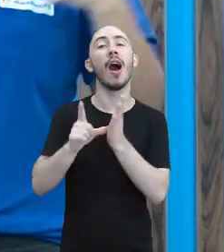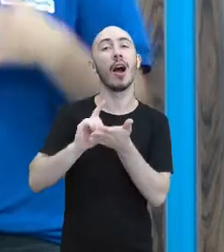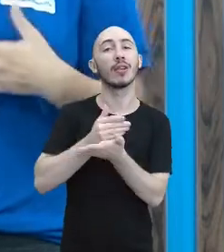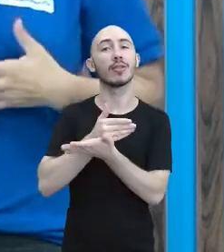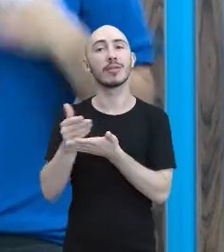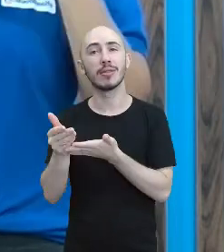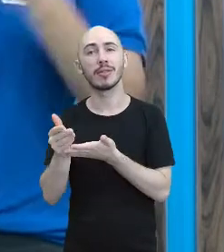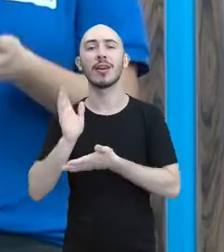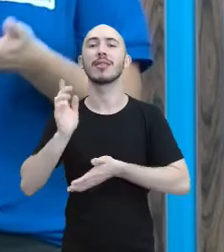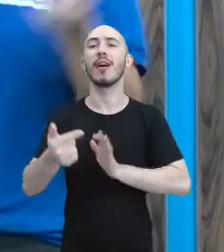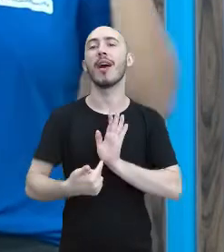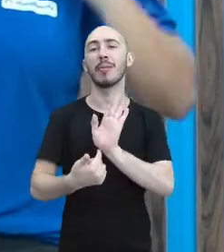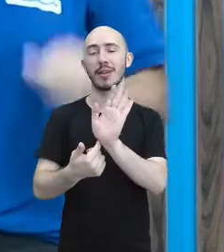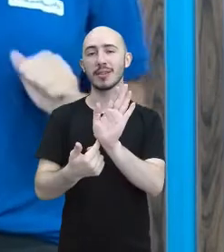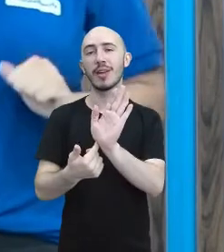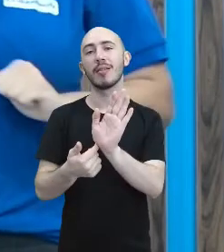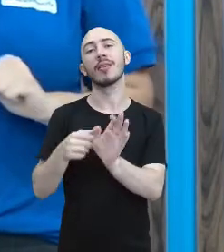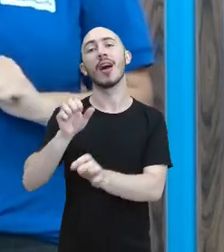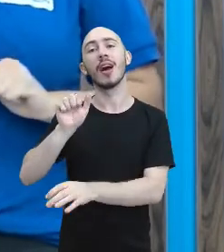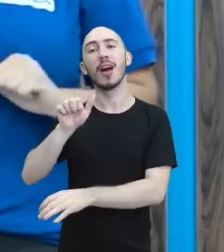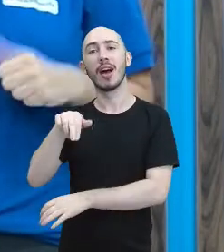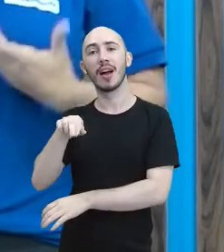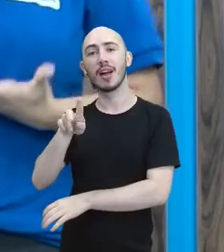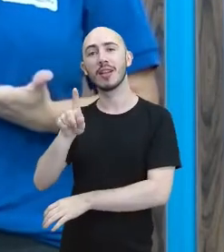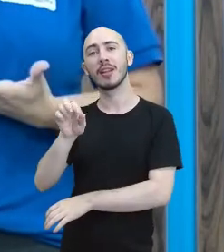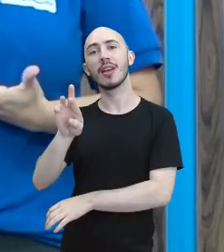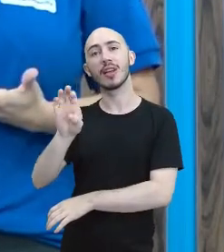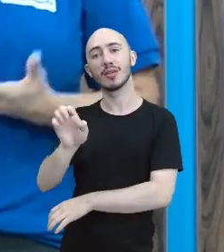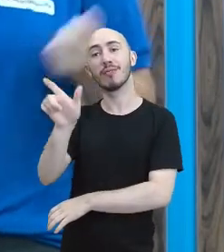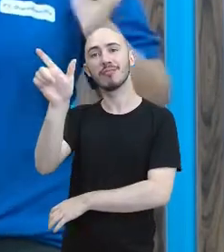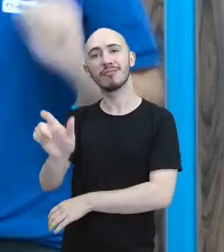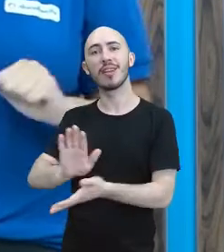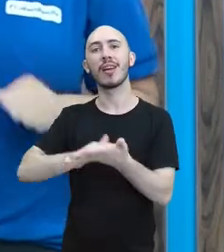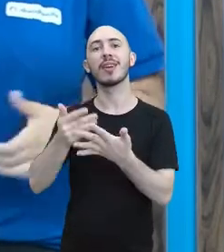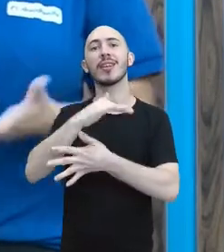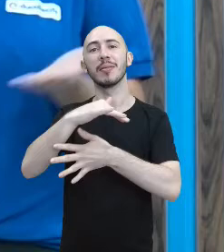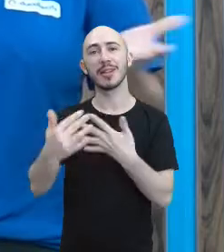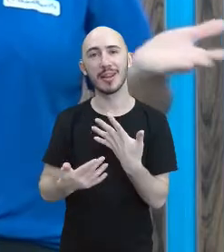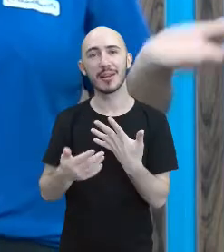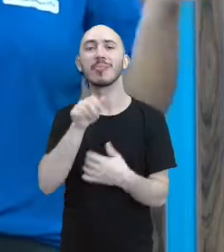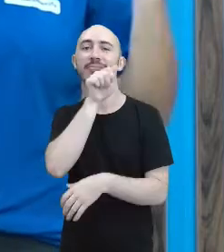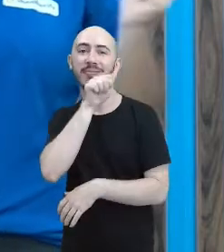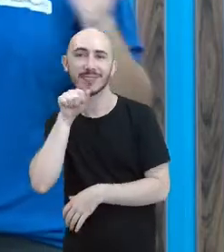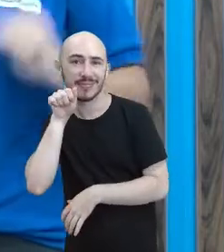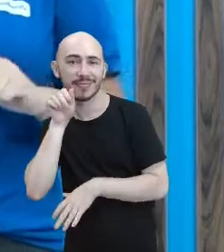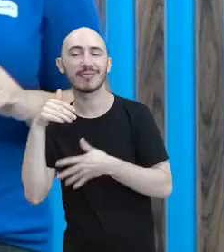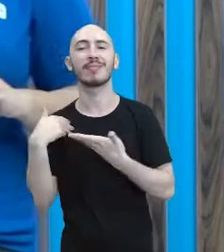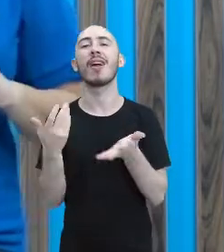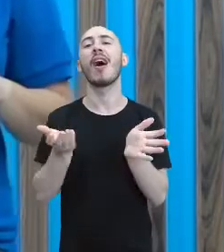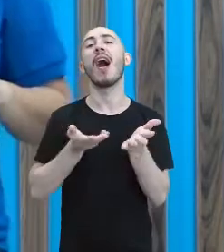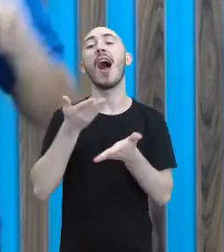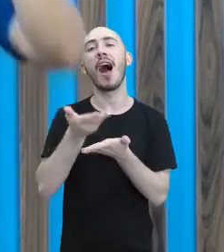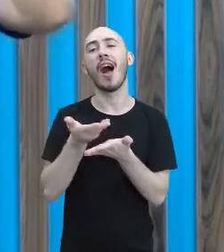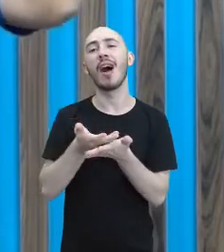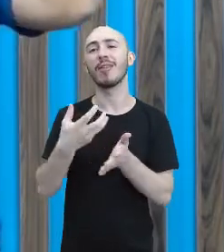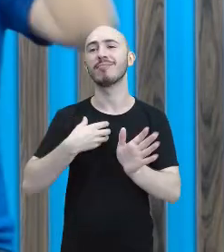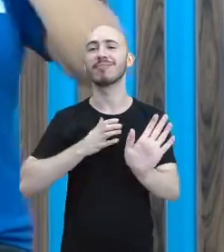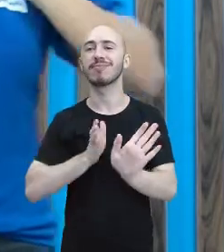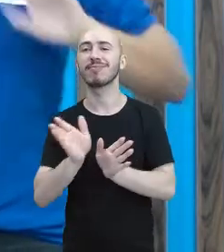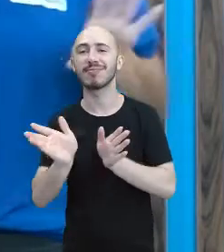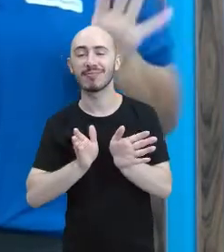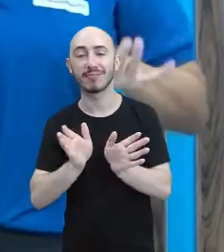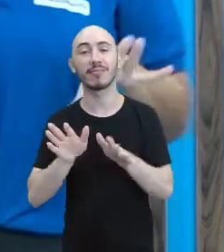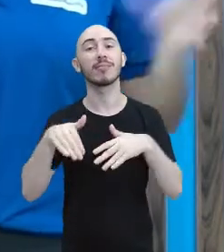eu queria apresentar Anderson, que fará a nossa tradução para Libras, o que torna nossa aula muito mais acessível.